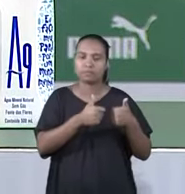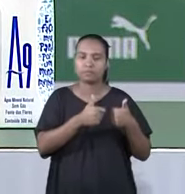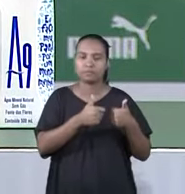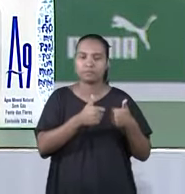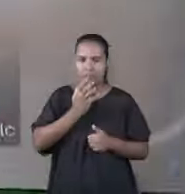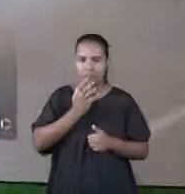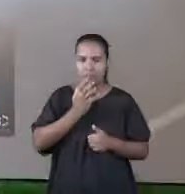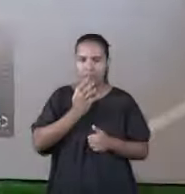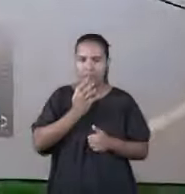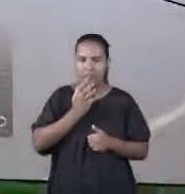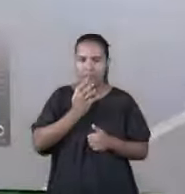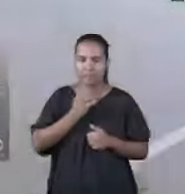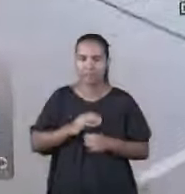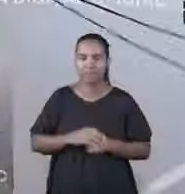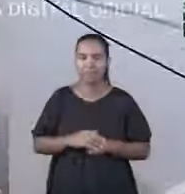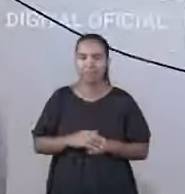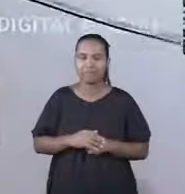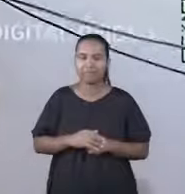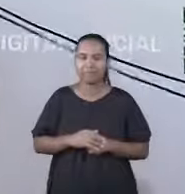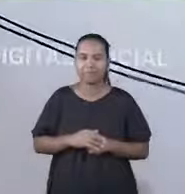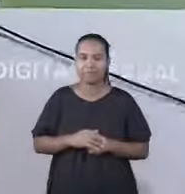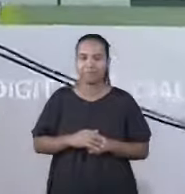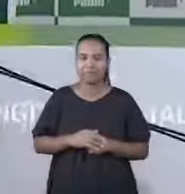na Série A.